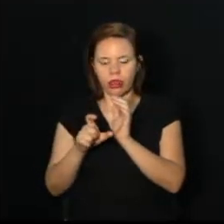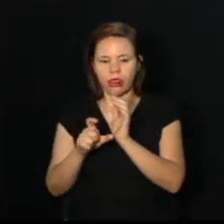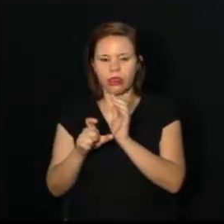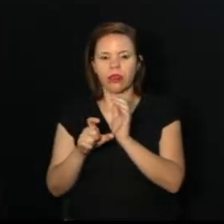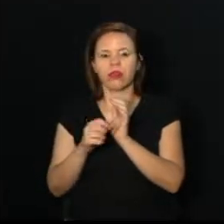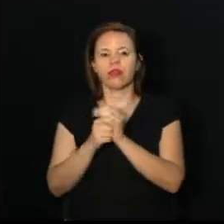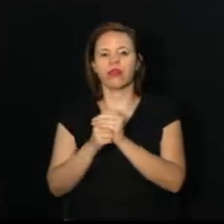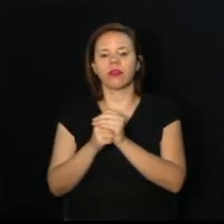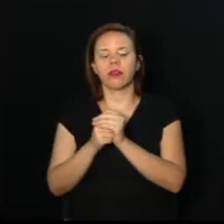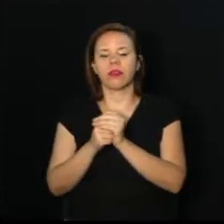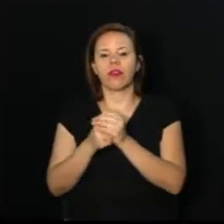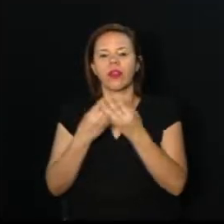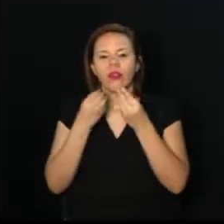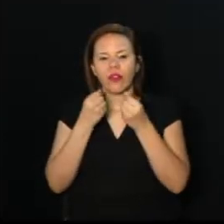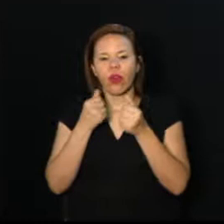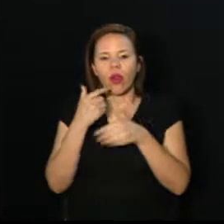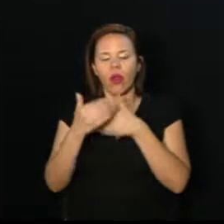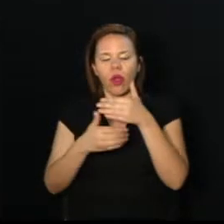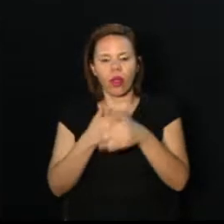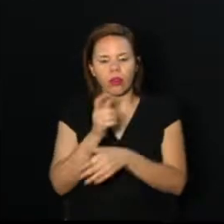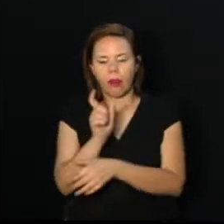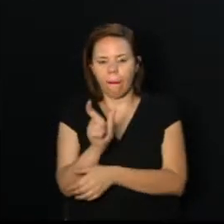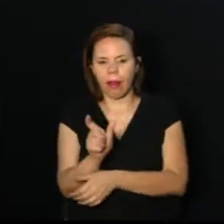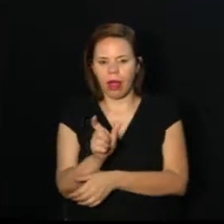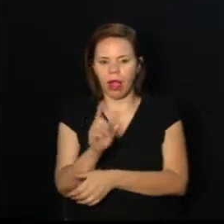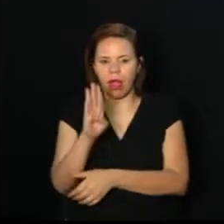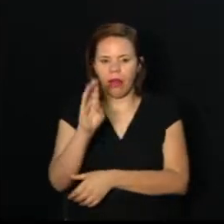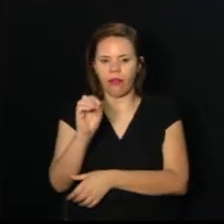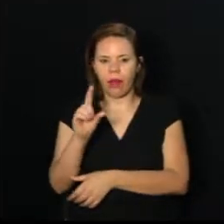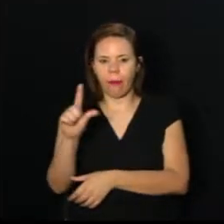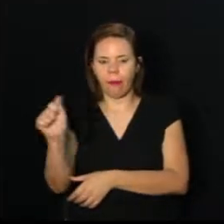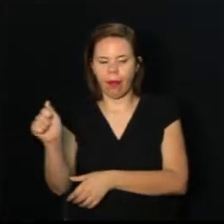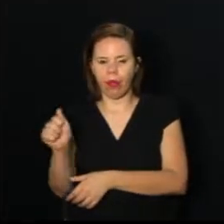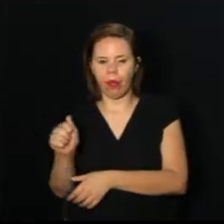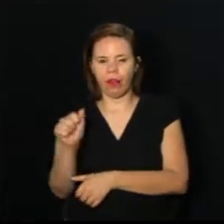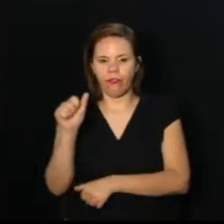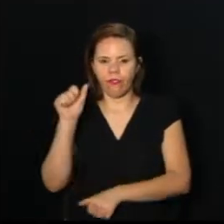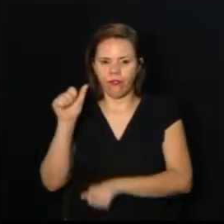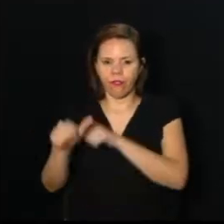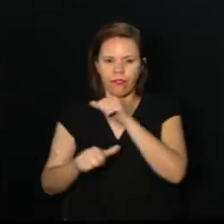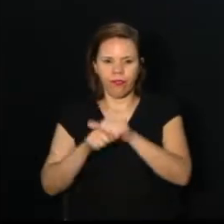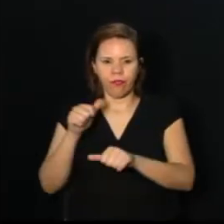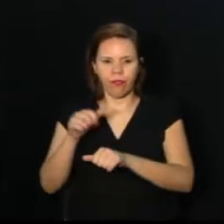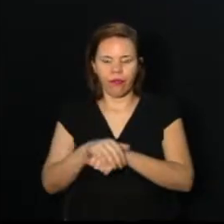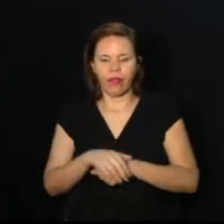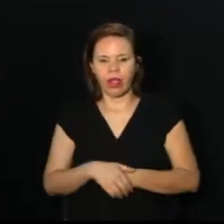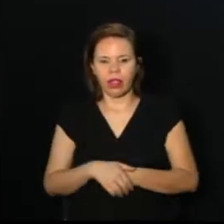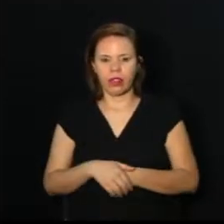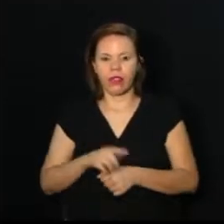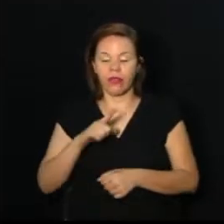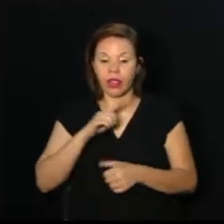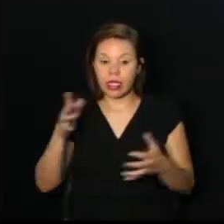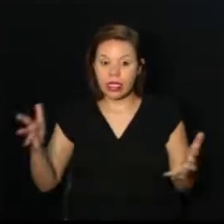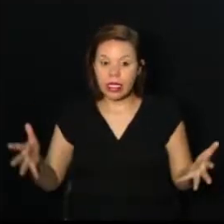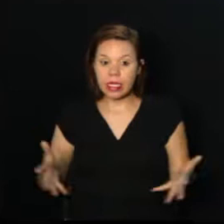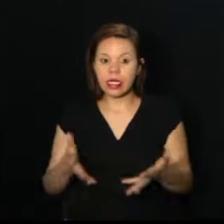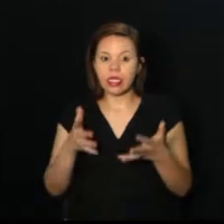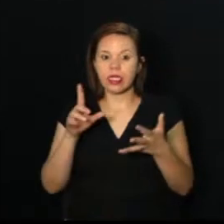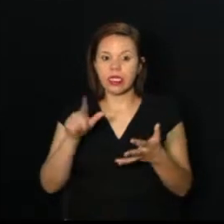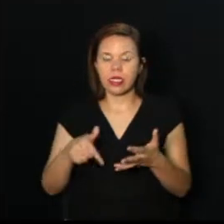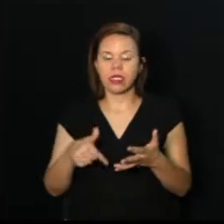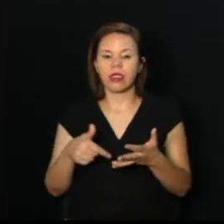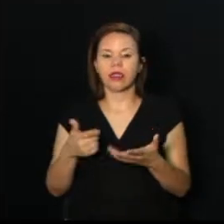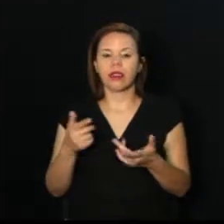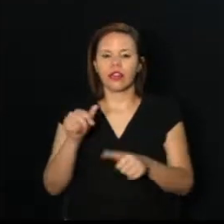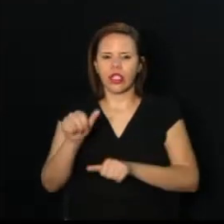sequencializar a palavra bola, que vai se transformar num estímulo